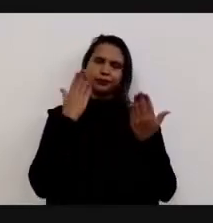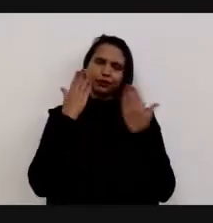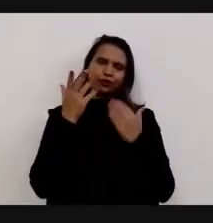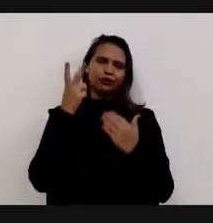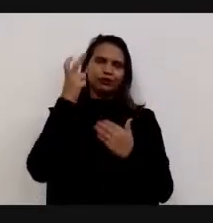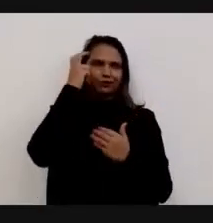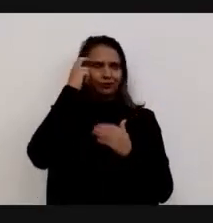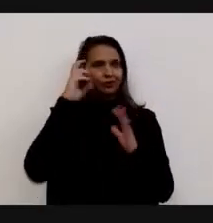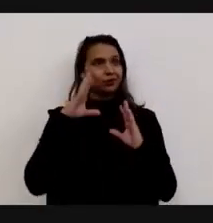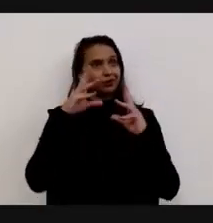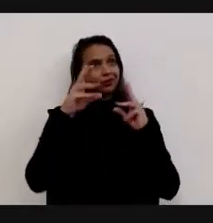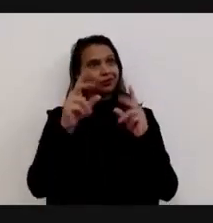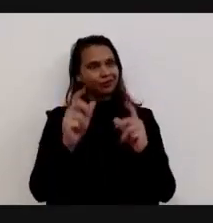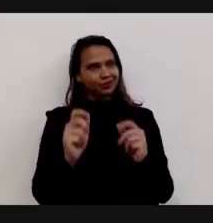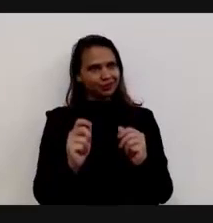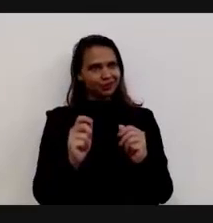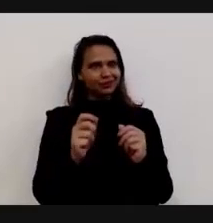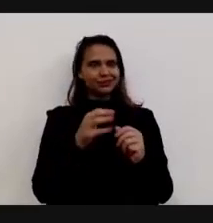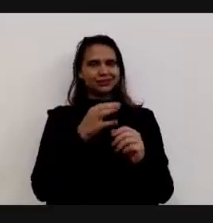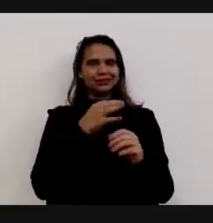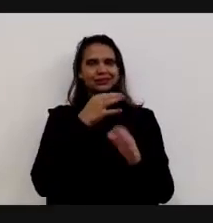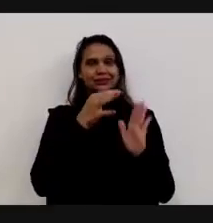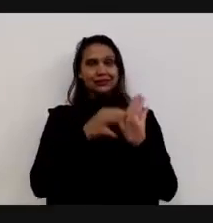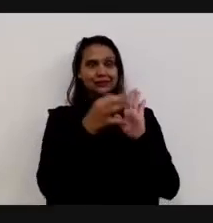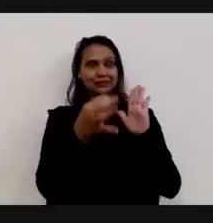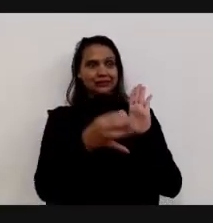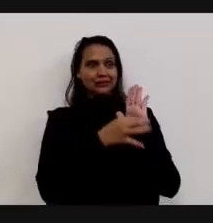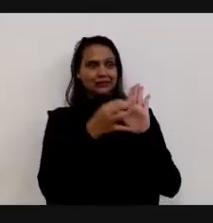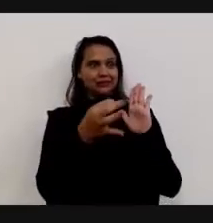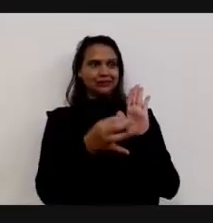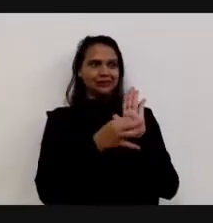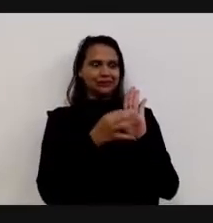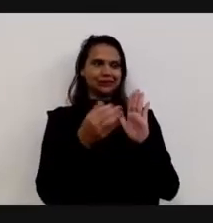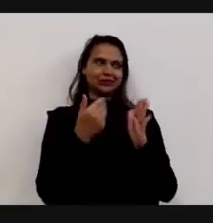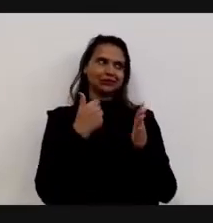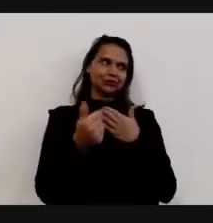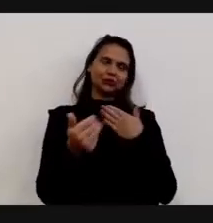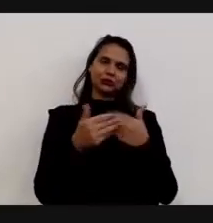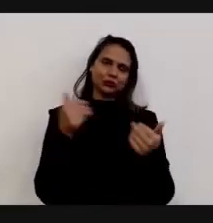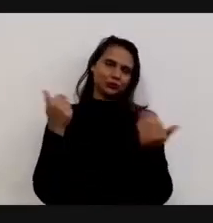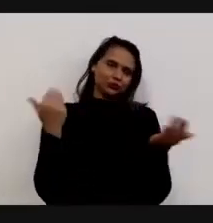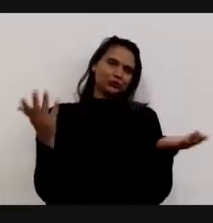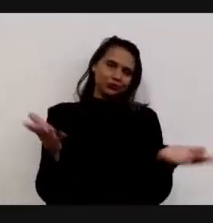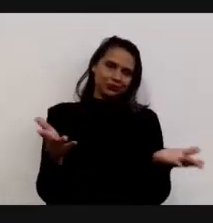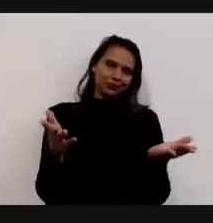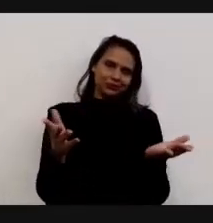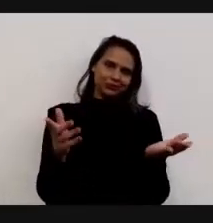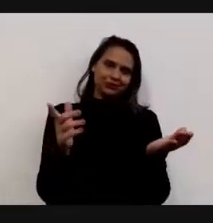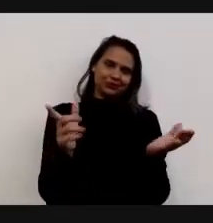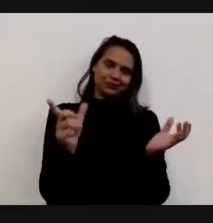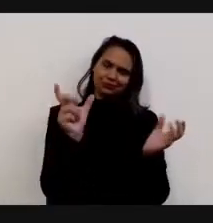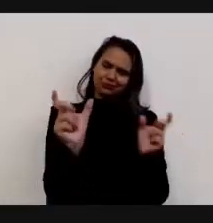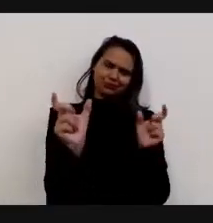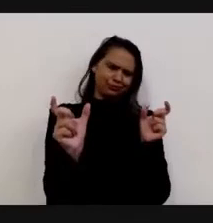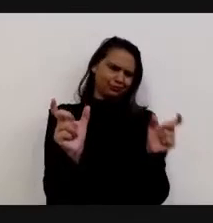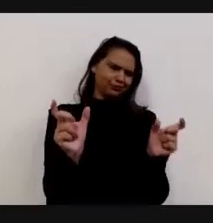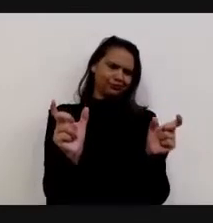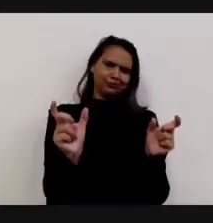psicologia cultural vem fazendo essa crítica faz tempo, não tem nenhuma que não seja, tá? Então é um nome que não diz muita